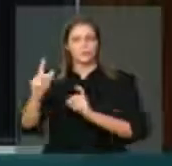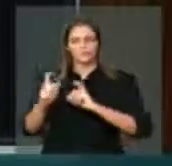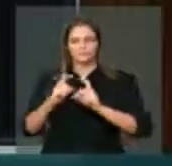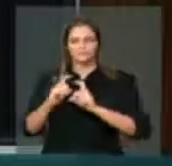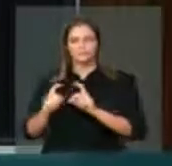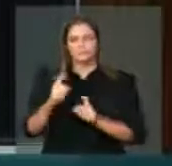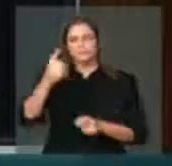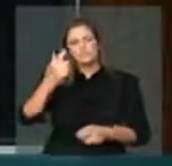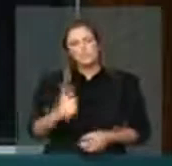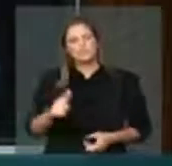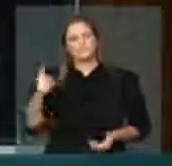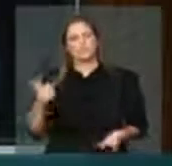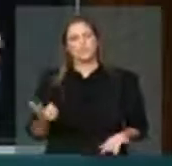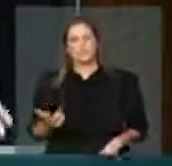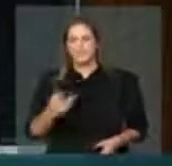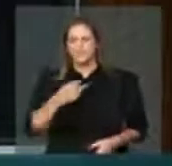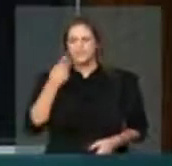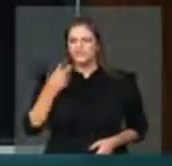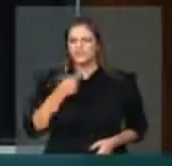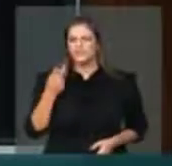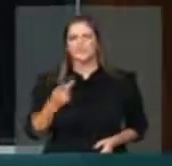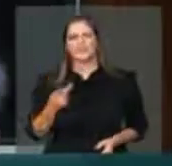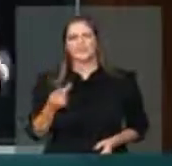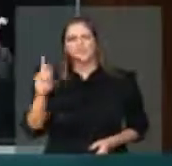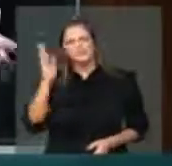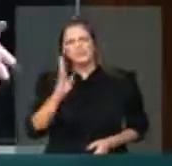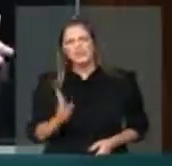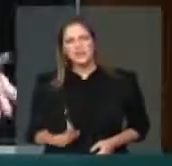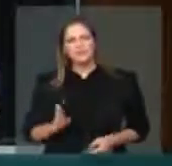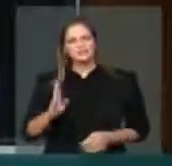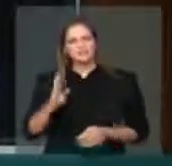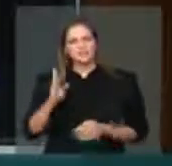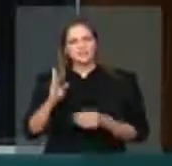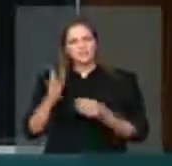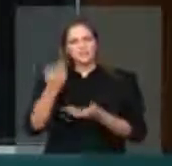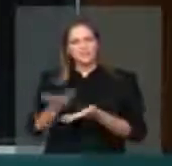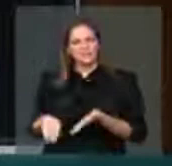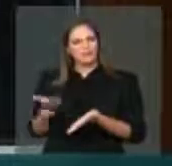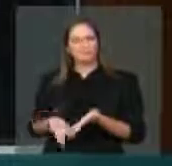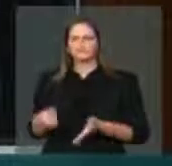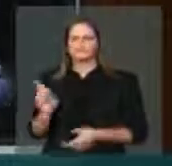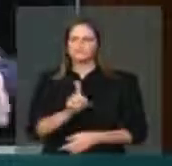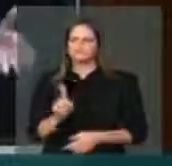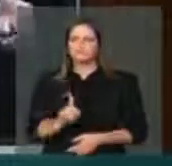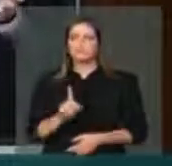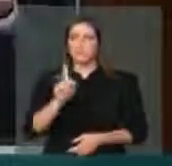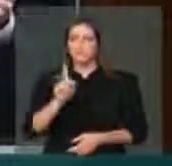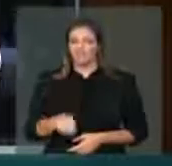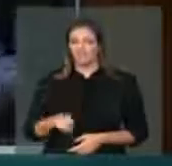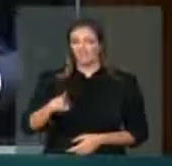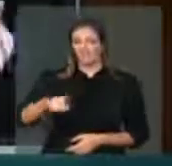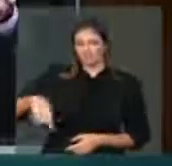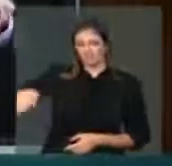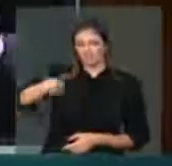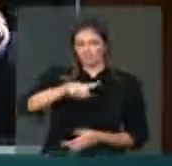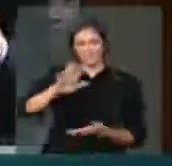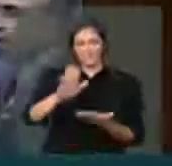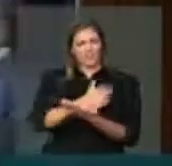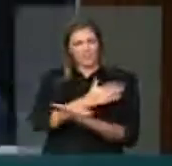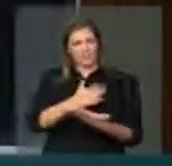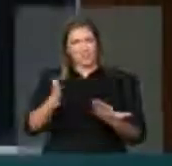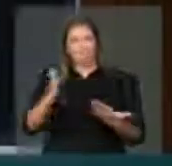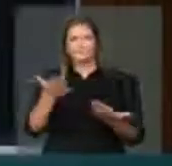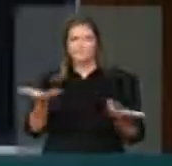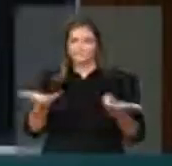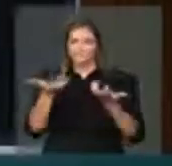a falar em acabar com o conteúdo nacional. Esse exatamente é um objetivo de quem muitas vezes fica o